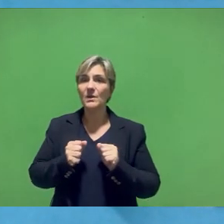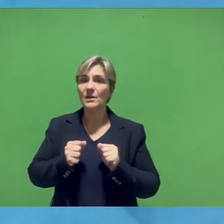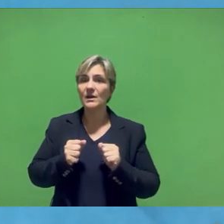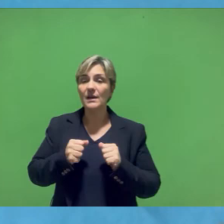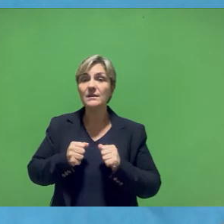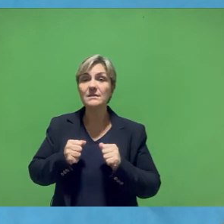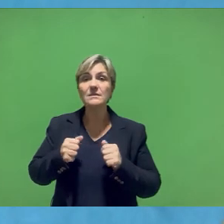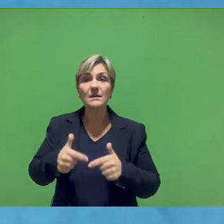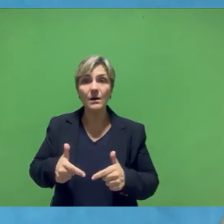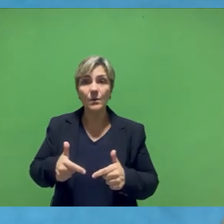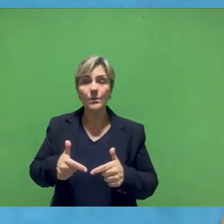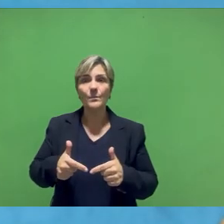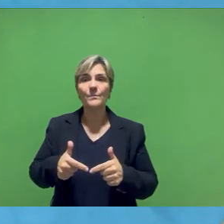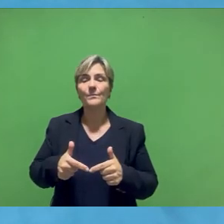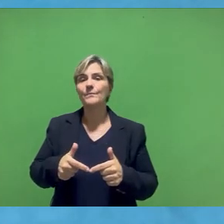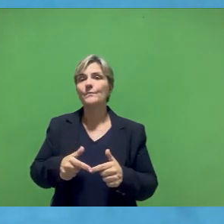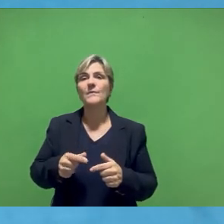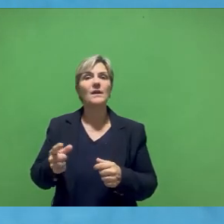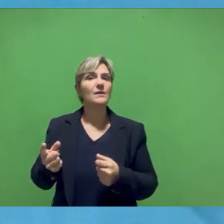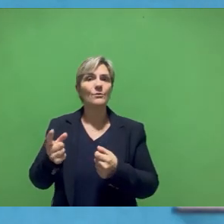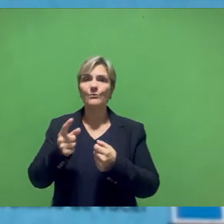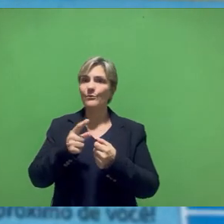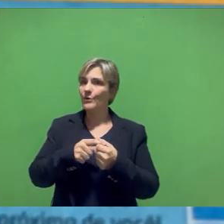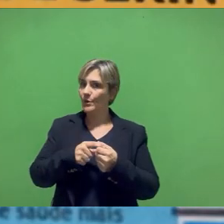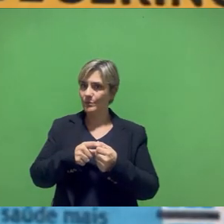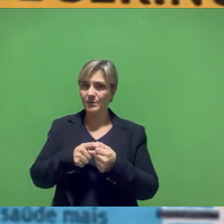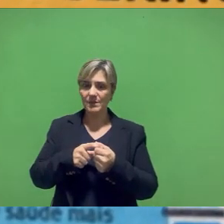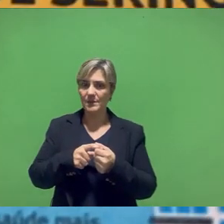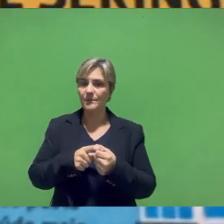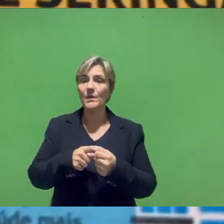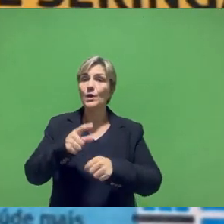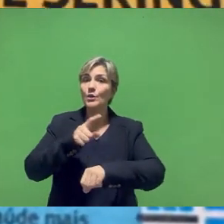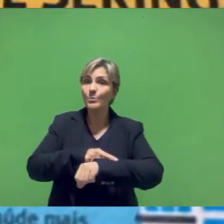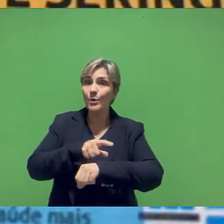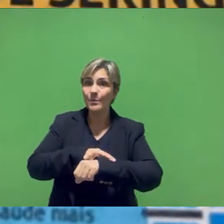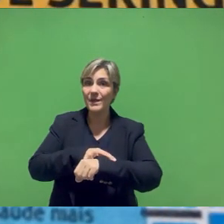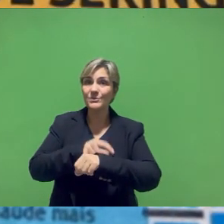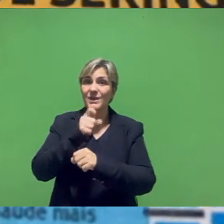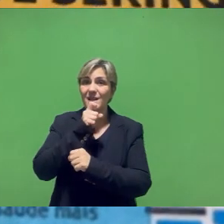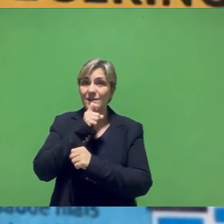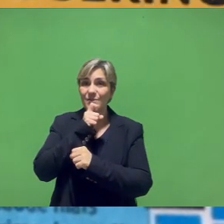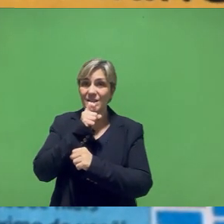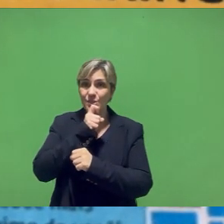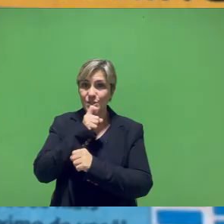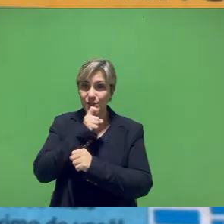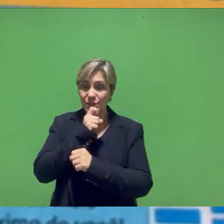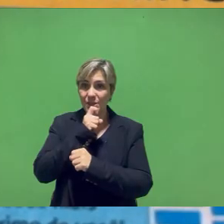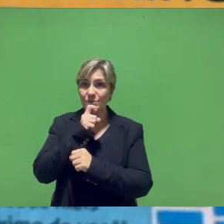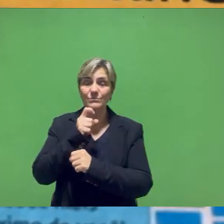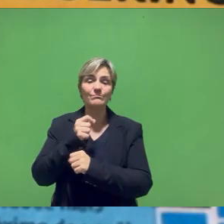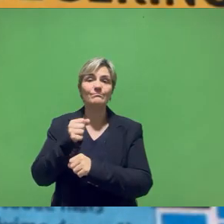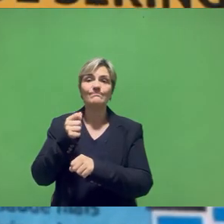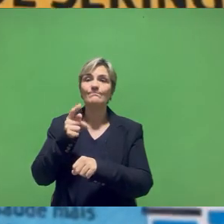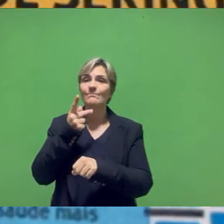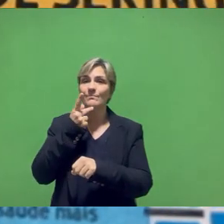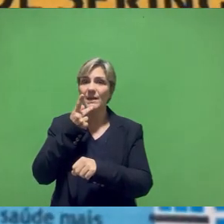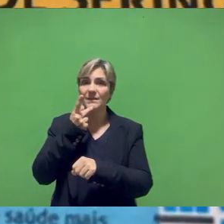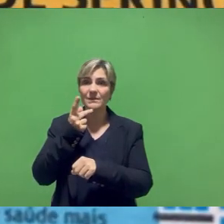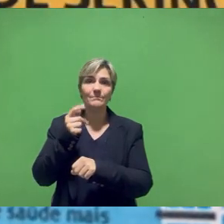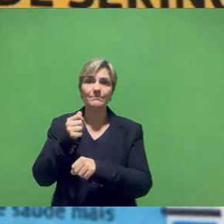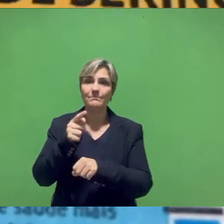voltar à temperatura ambiente e ela vai voltar ao efeito. Não, não volta mais. No momento do congelamento, ela perde o efeito.